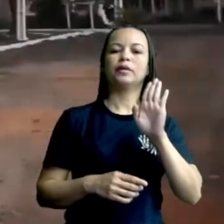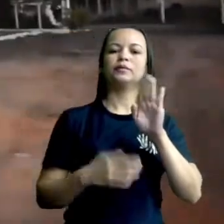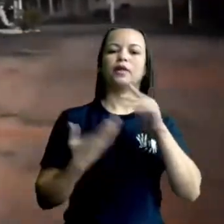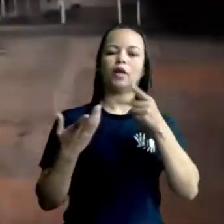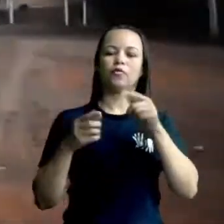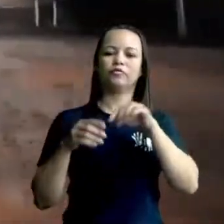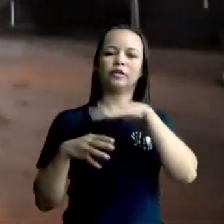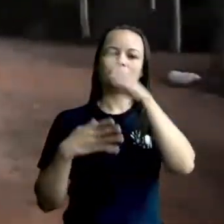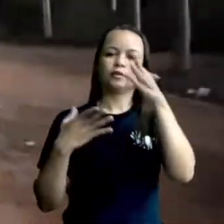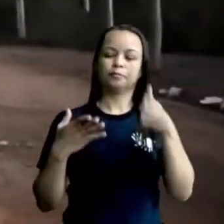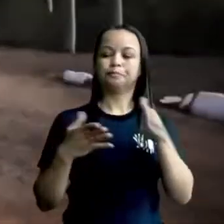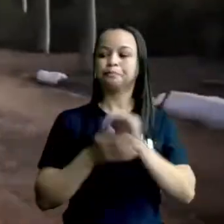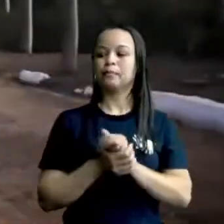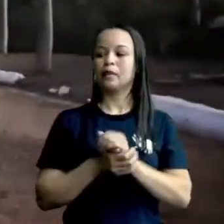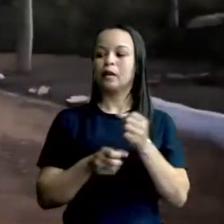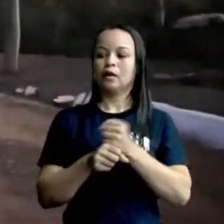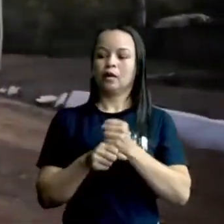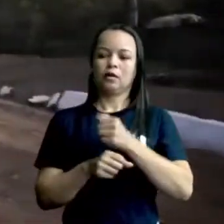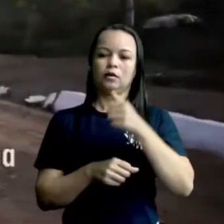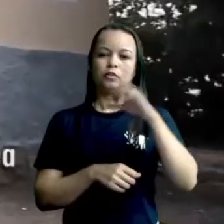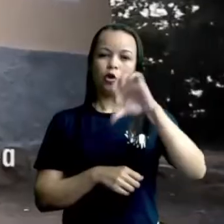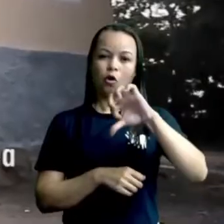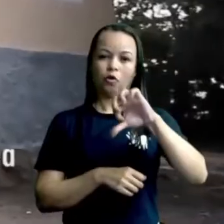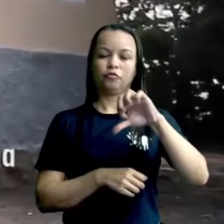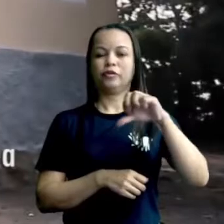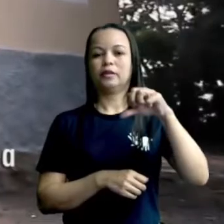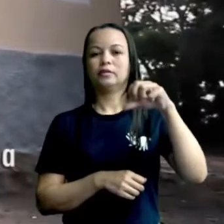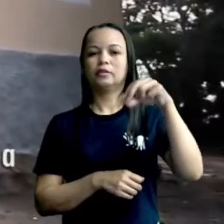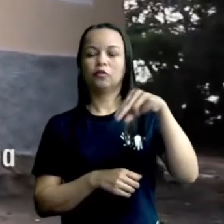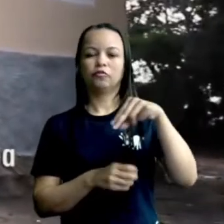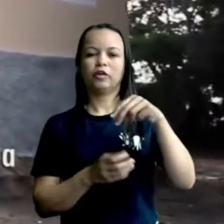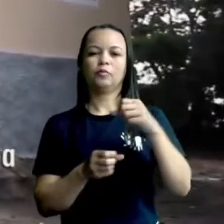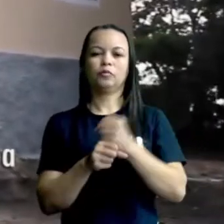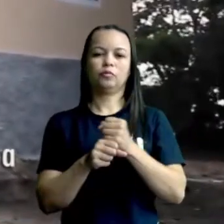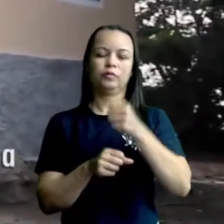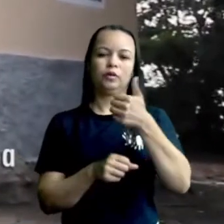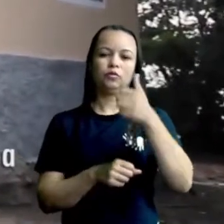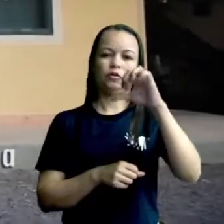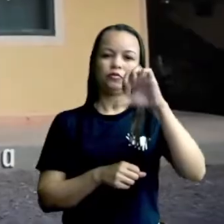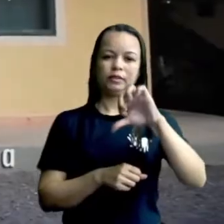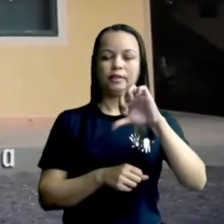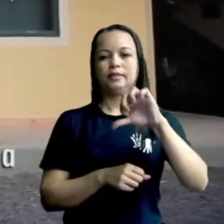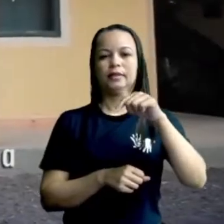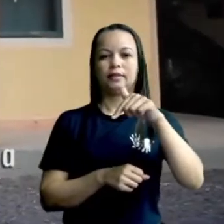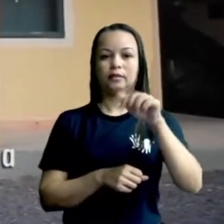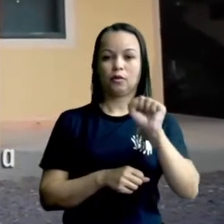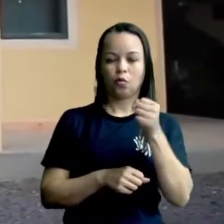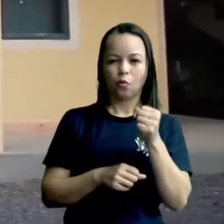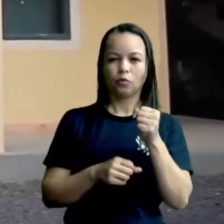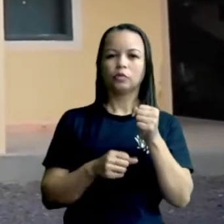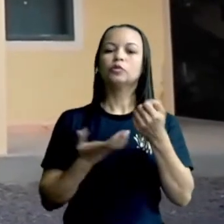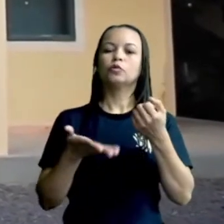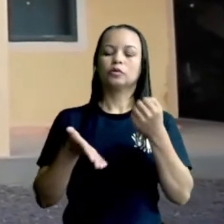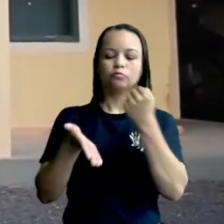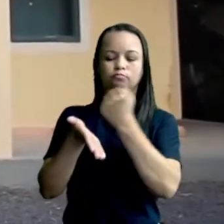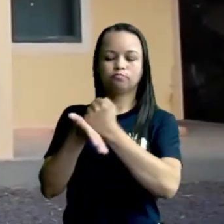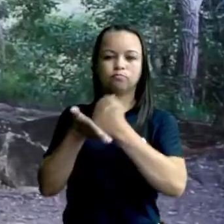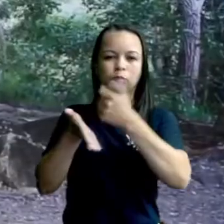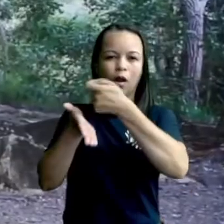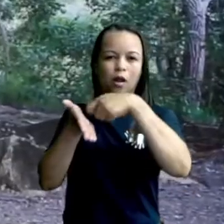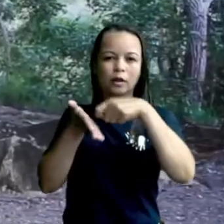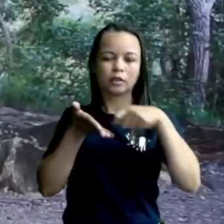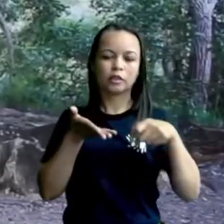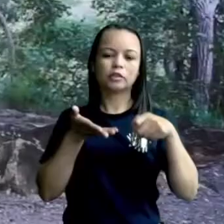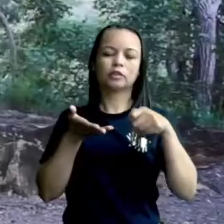Em 9 de novembro de 1978, foi assinada uma escritura de desapropriação de parte da área que circunda